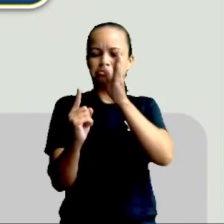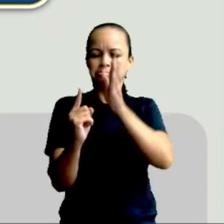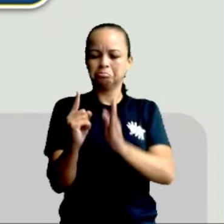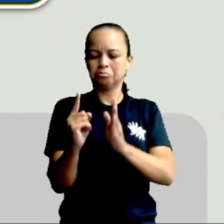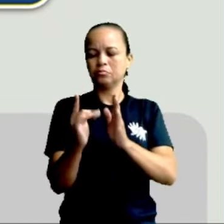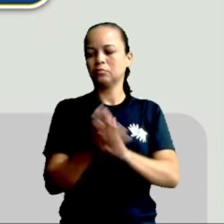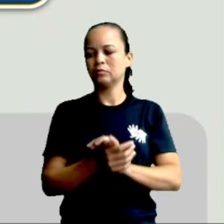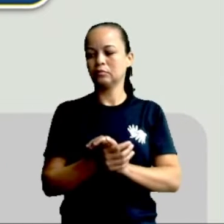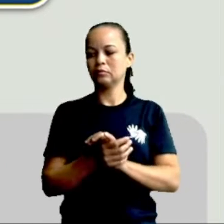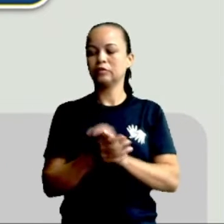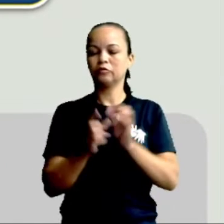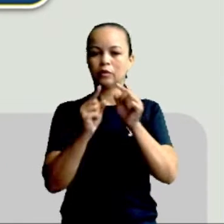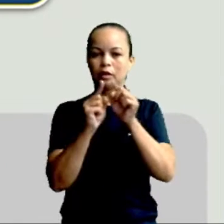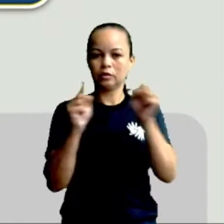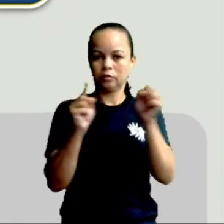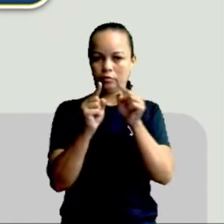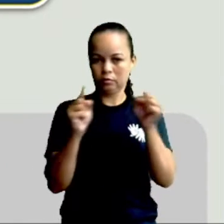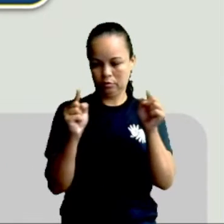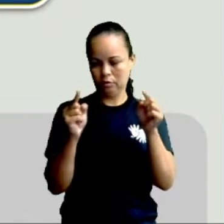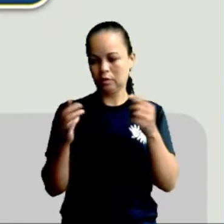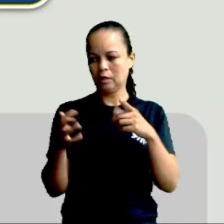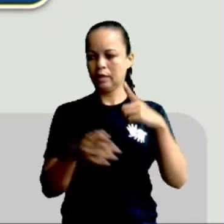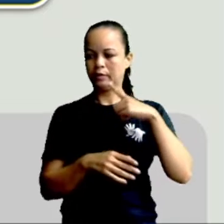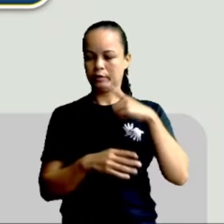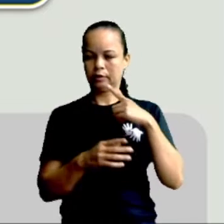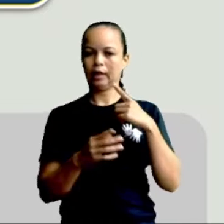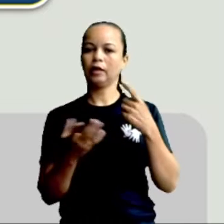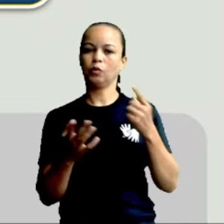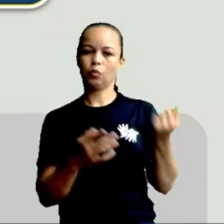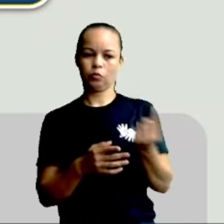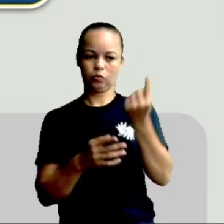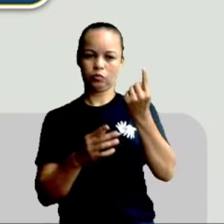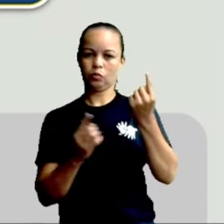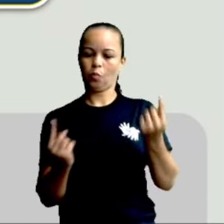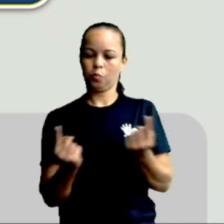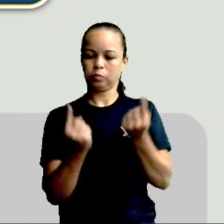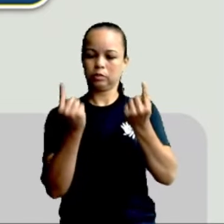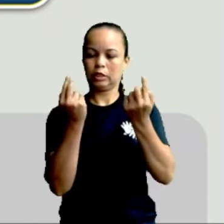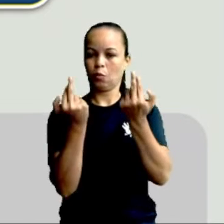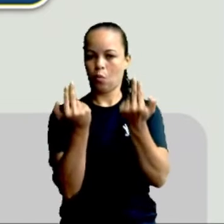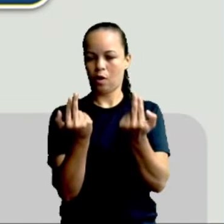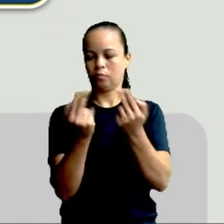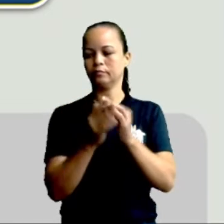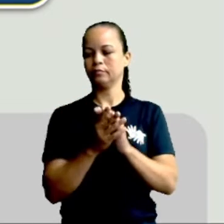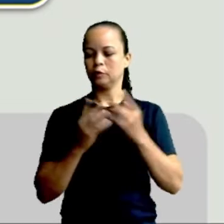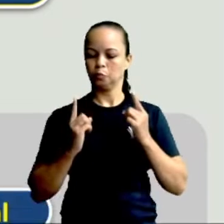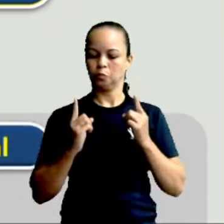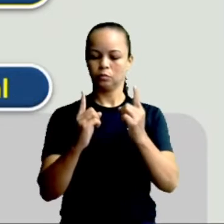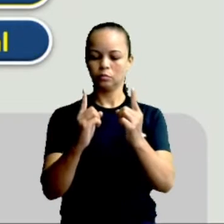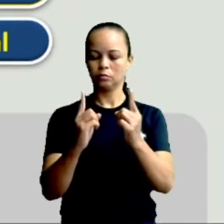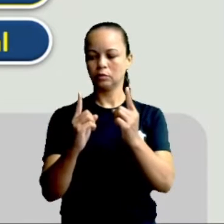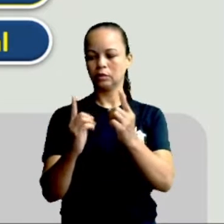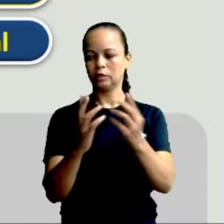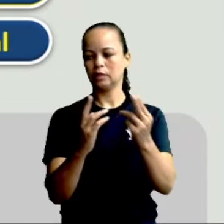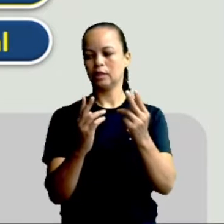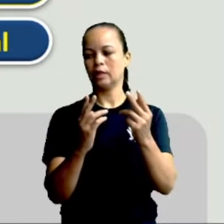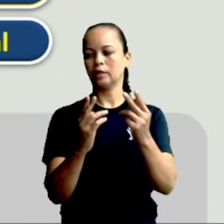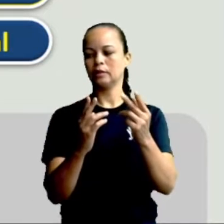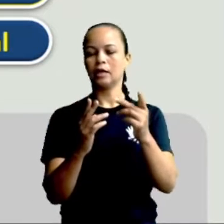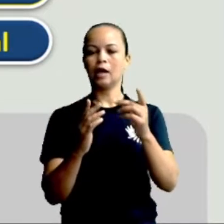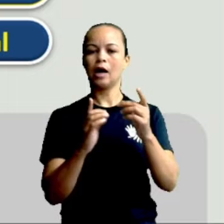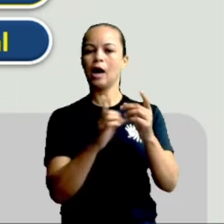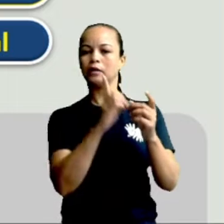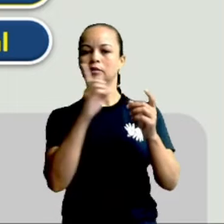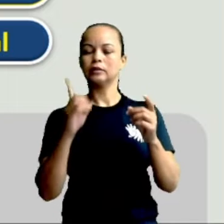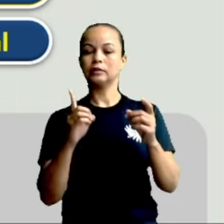Vão estar na mesma distância, tá? E tem o mesmo tamanho. A direita sempre vai estar à direita e ela é uma